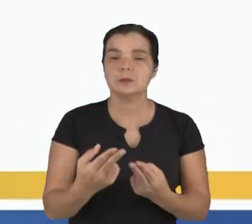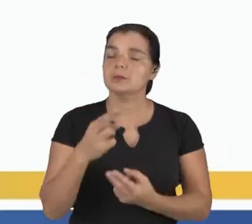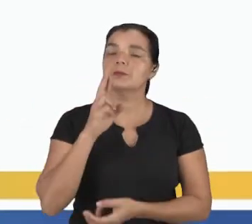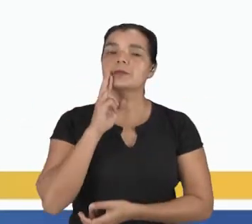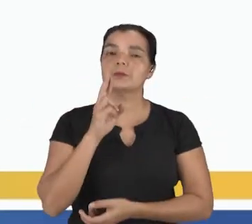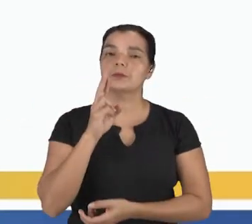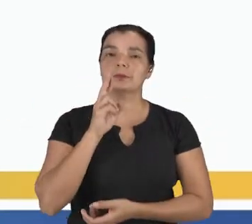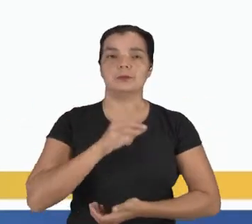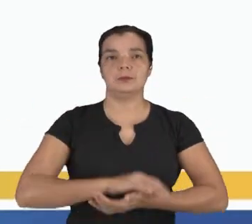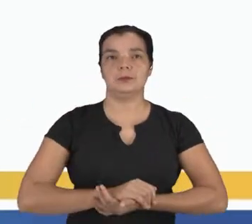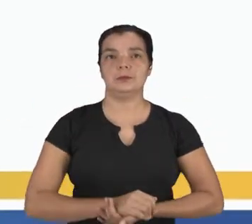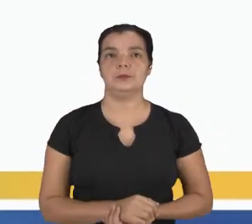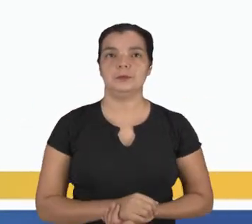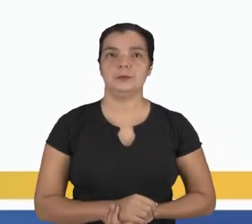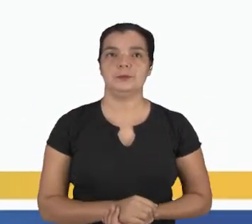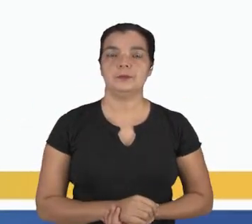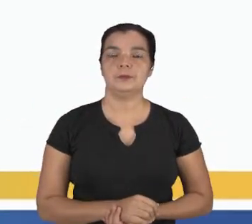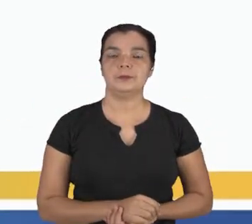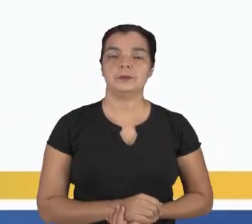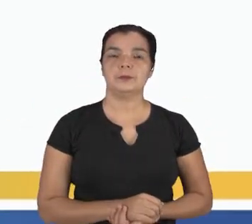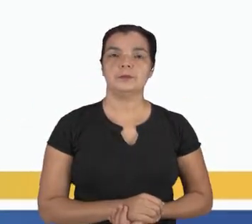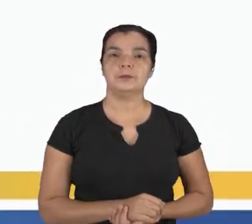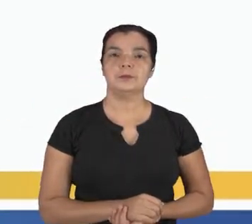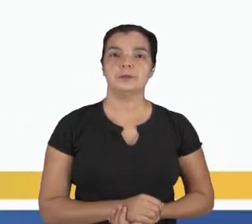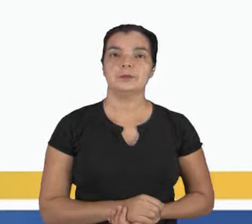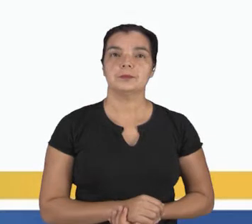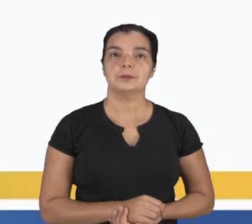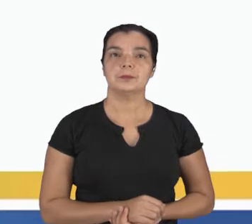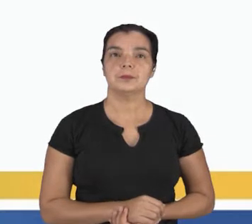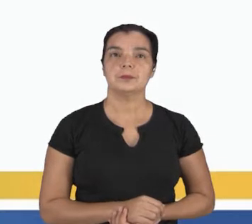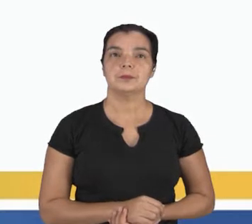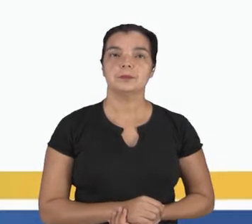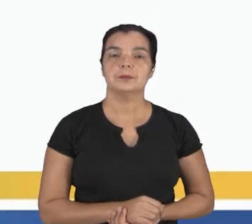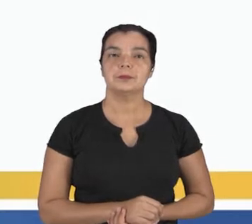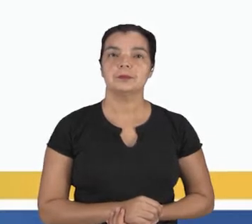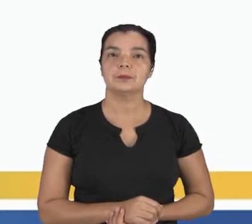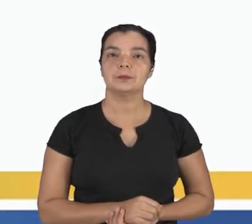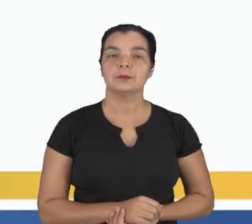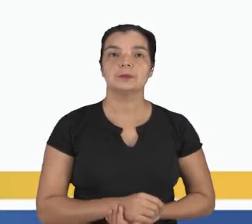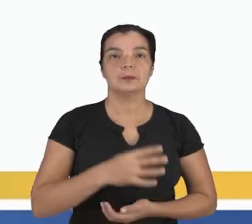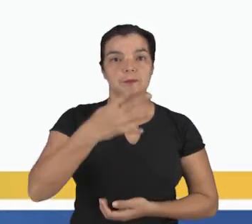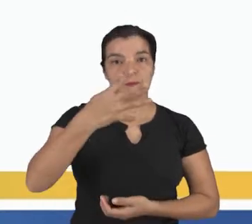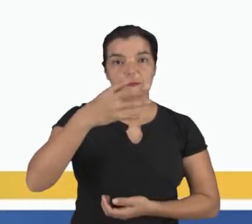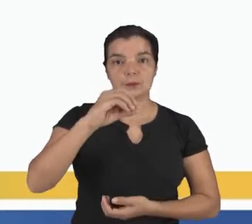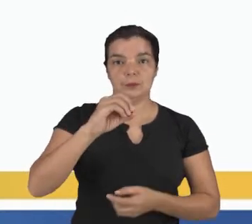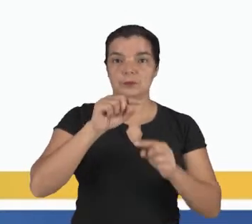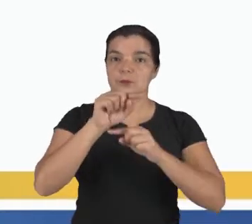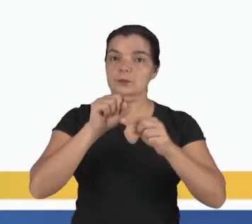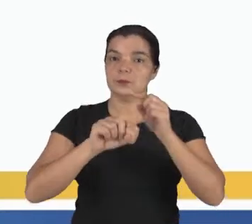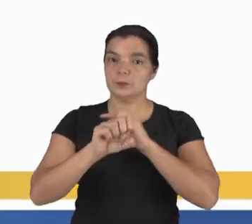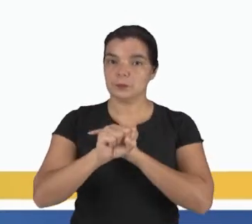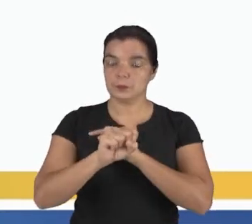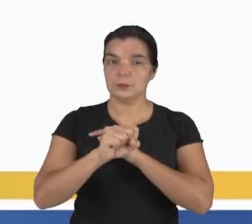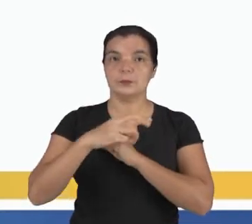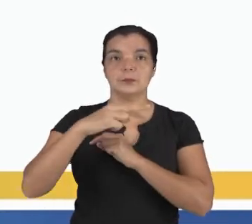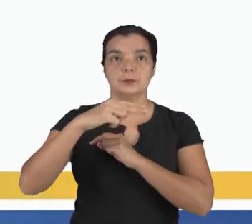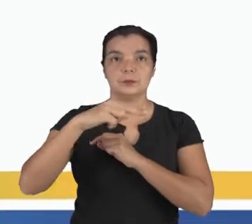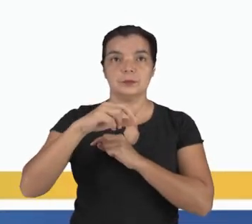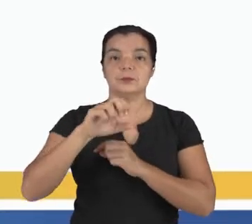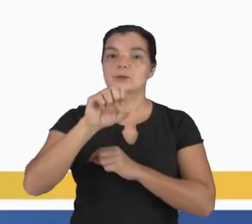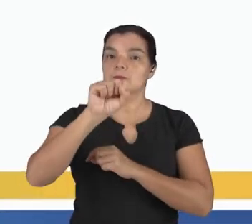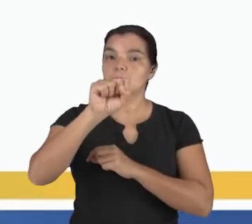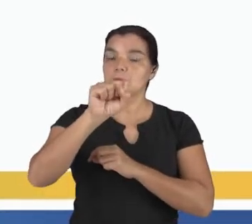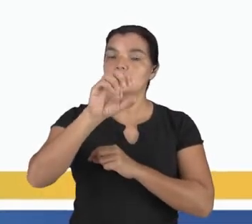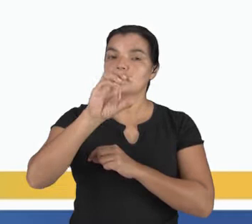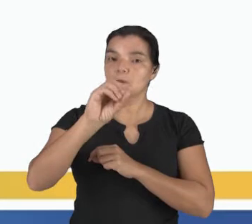possuem o mesmo resultado. 40 sobre 80, que é igual a